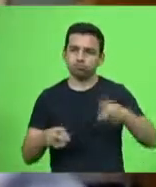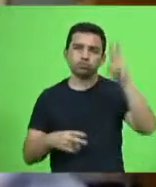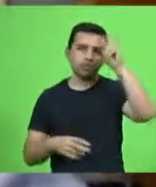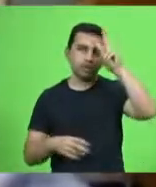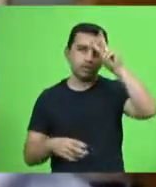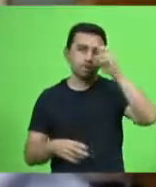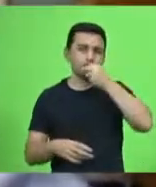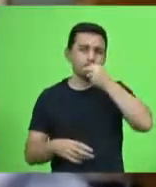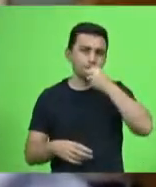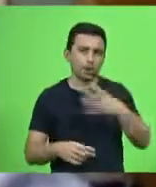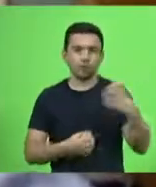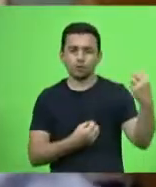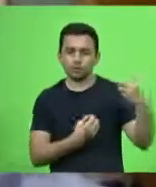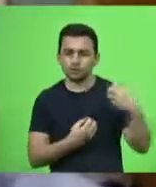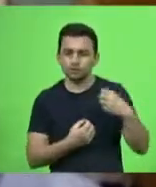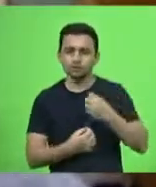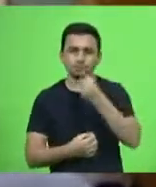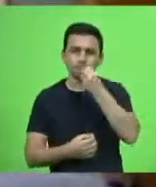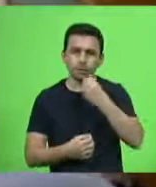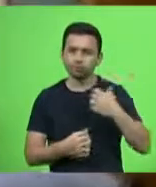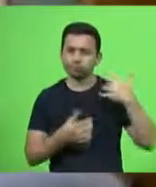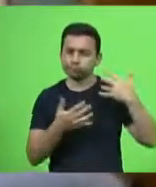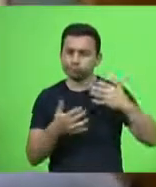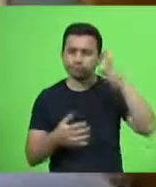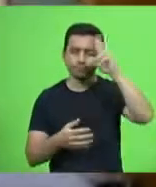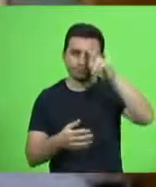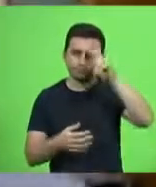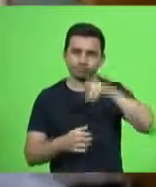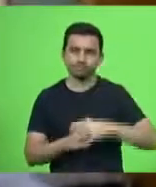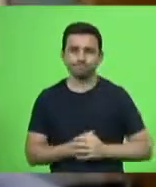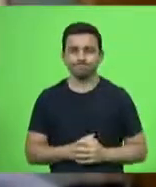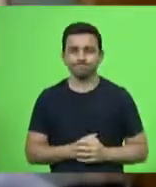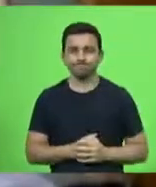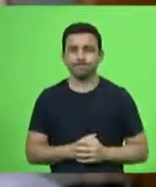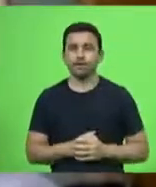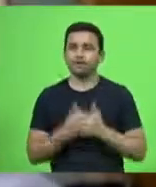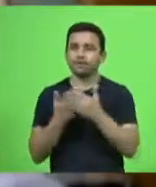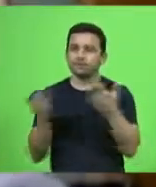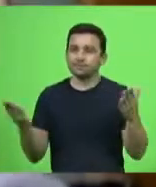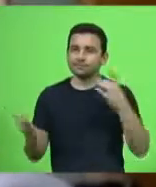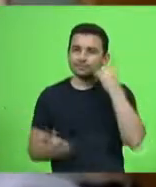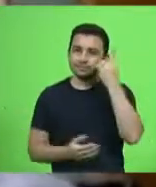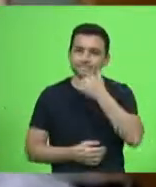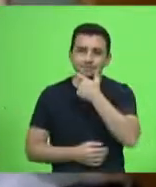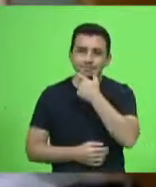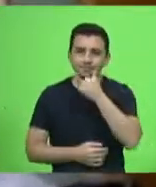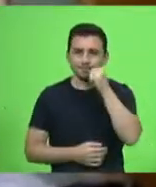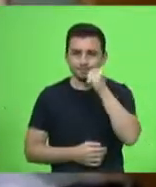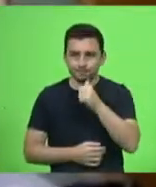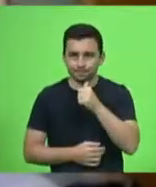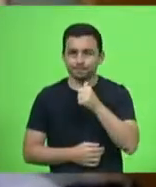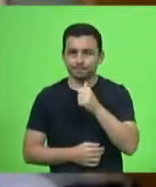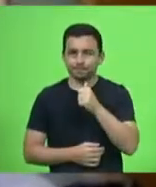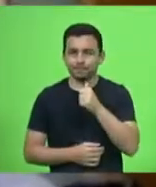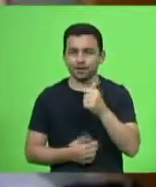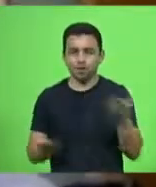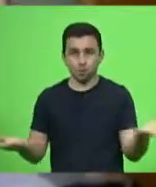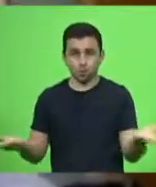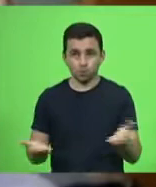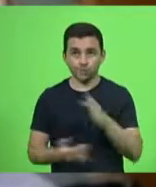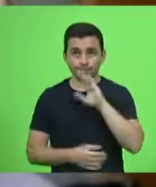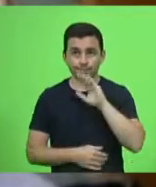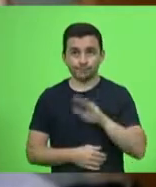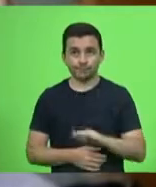bons ensinamentos, com certeza. Senhoras e senhores deputados, eu tive nessa tarde